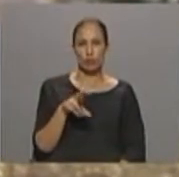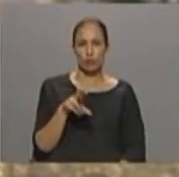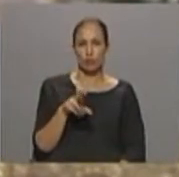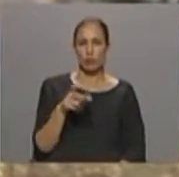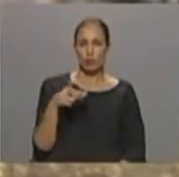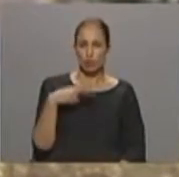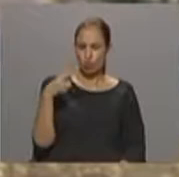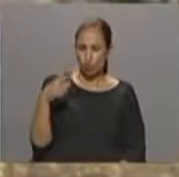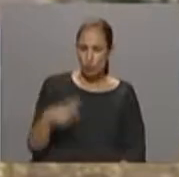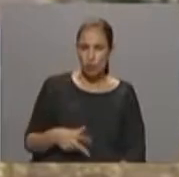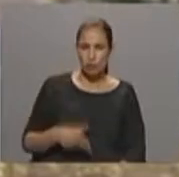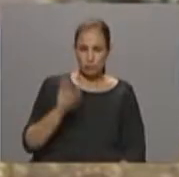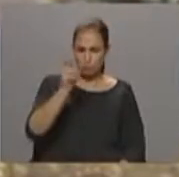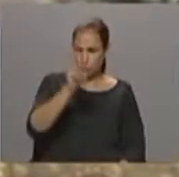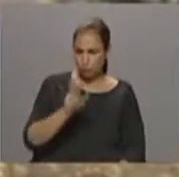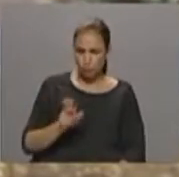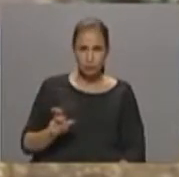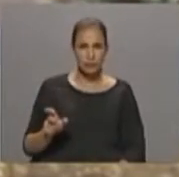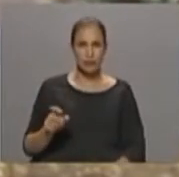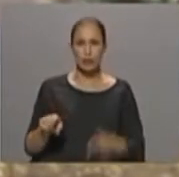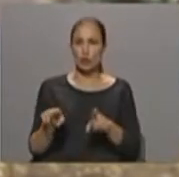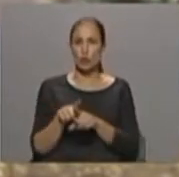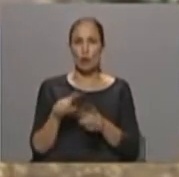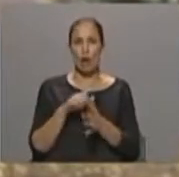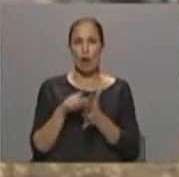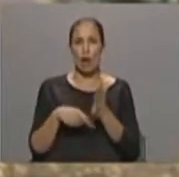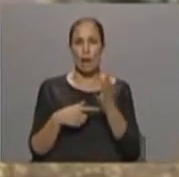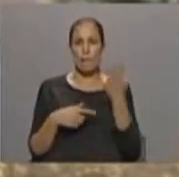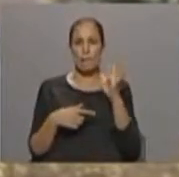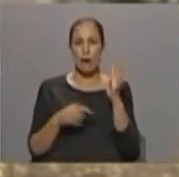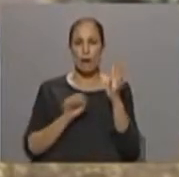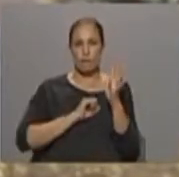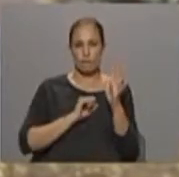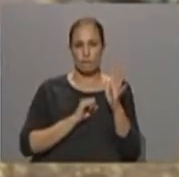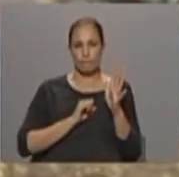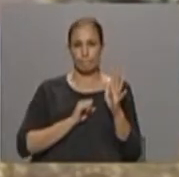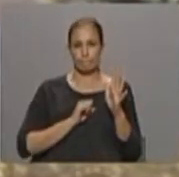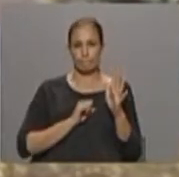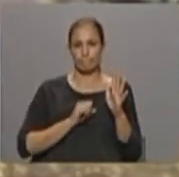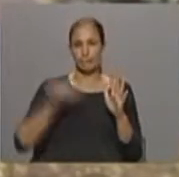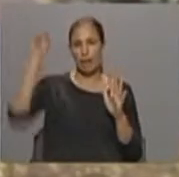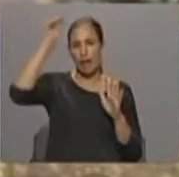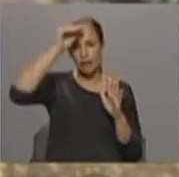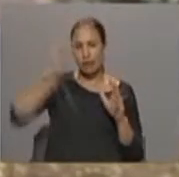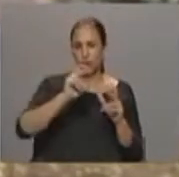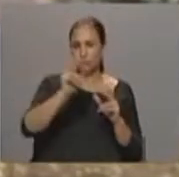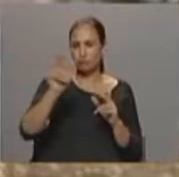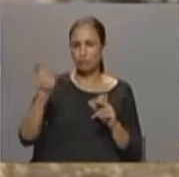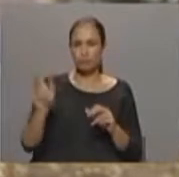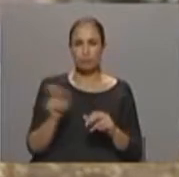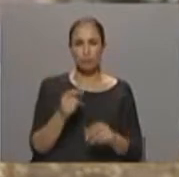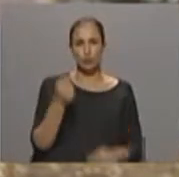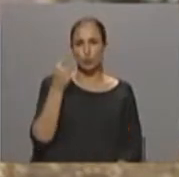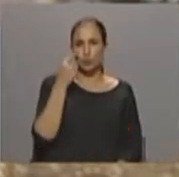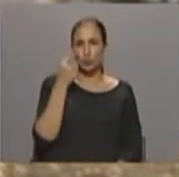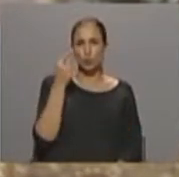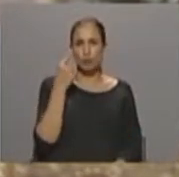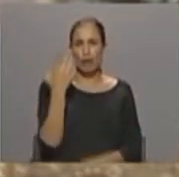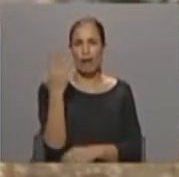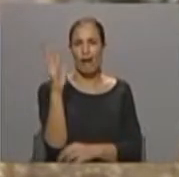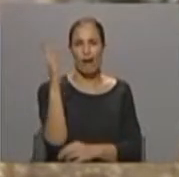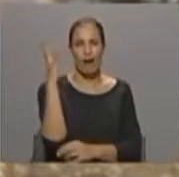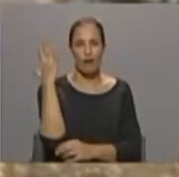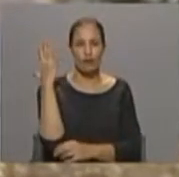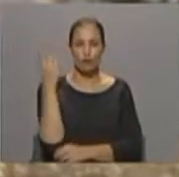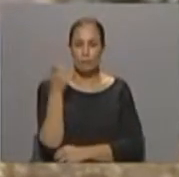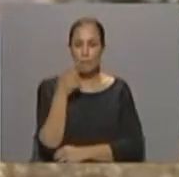les, conheço como os dedos da minha mão. Passo pelas aldeias, passo pelas missões, conheço as árvores, as